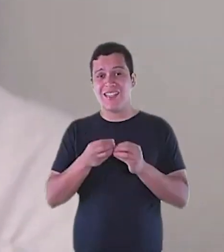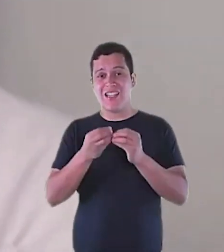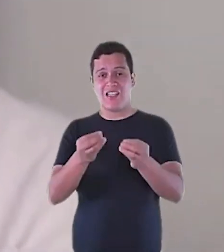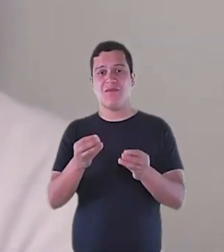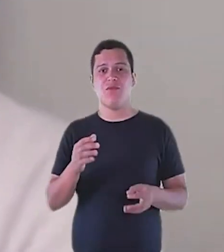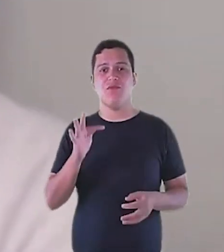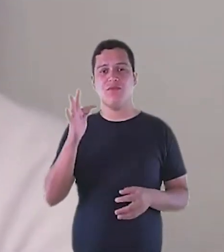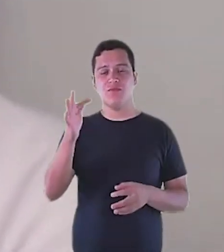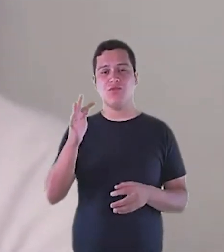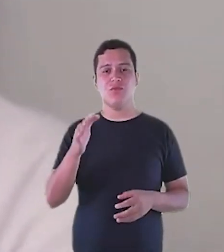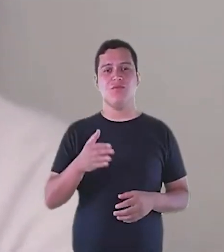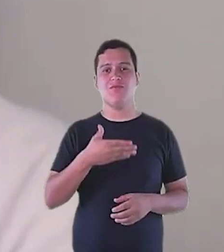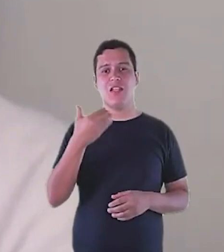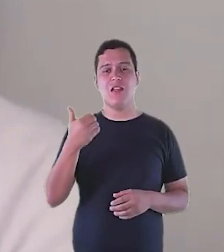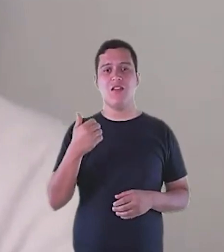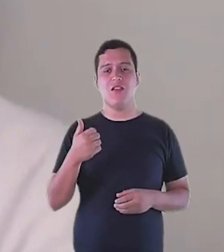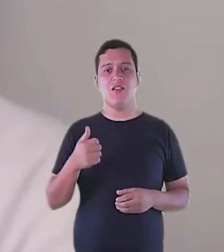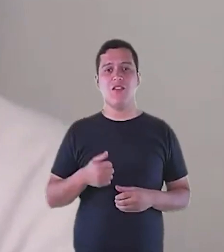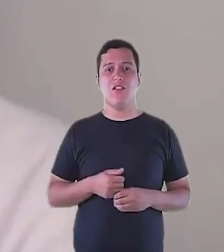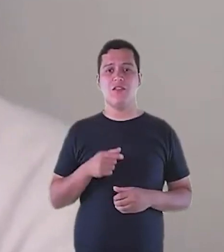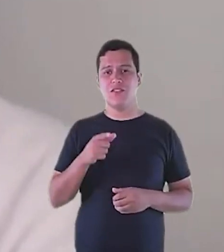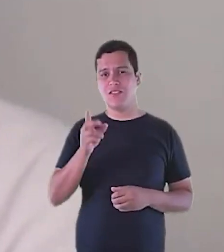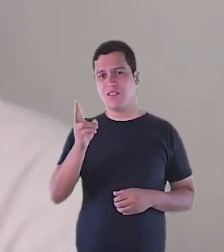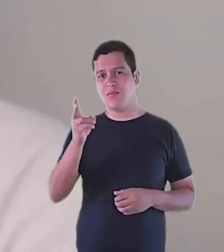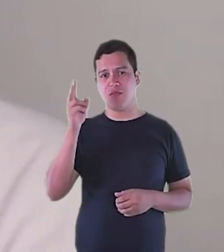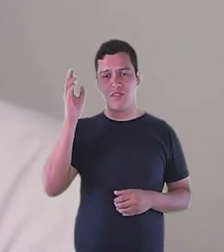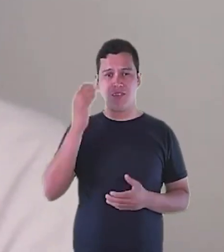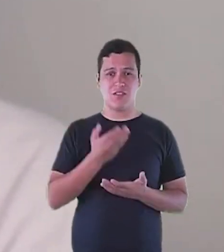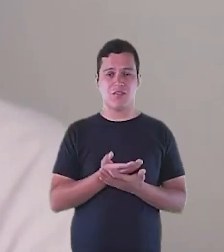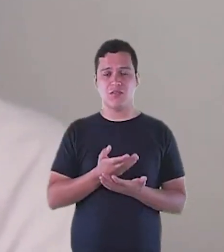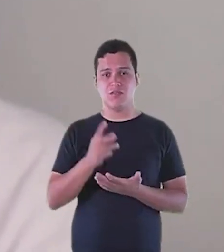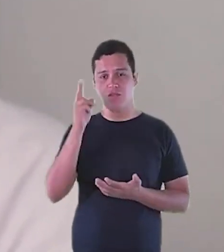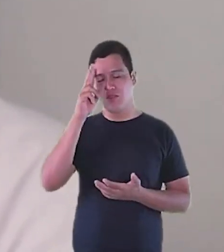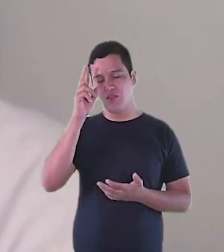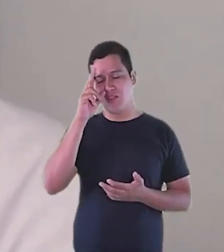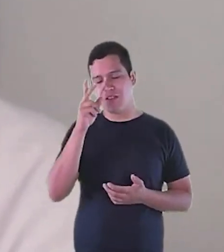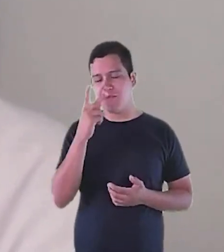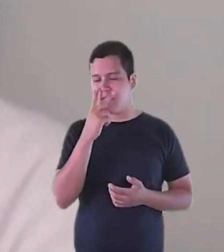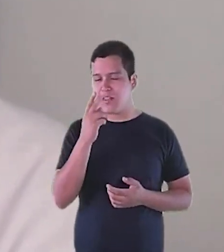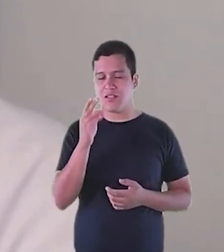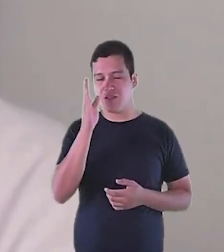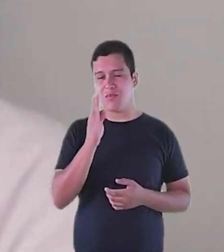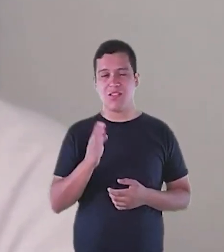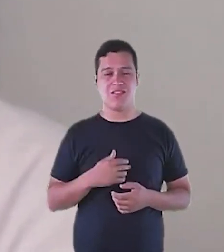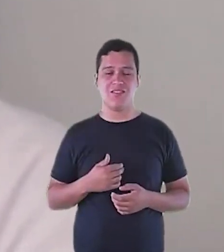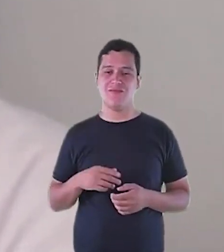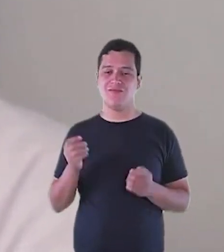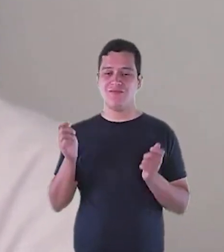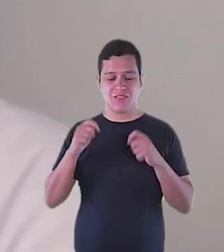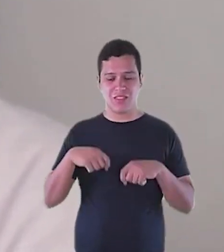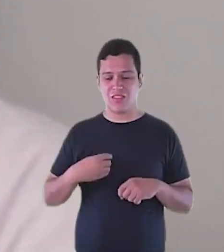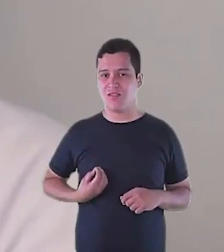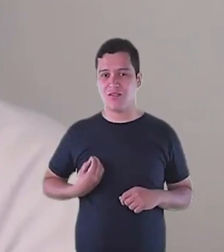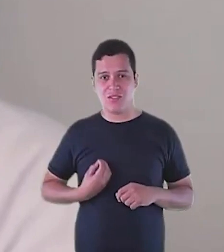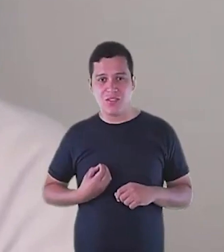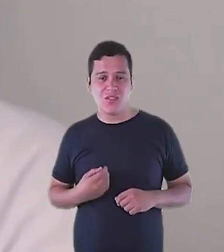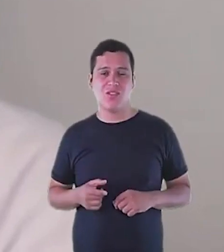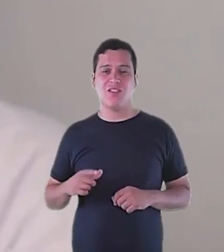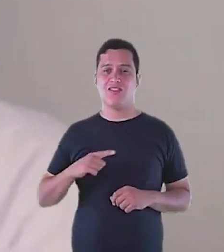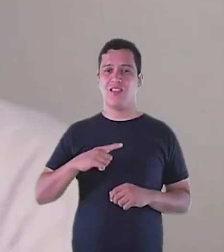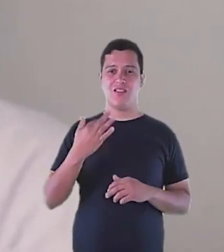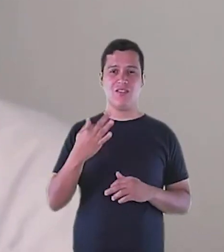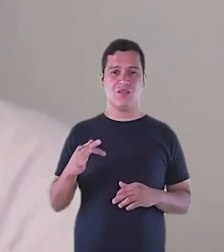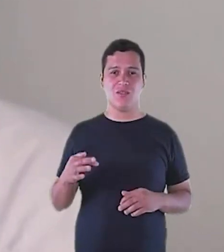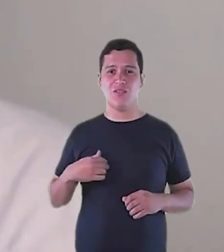a gente estuda história, dá a impressão que o Brasil realmente não tem jeito, é um país injusto, a história é de dor e